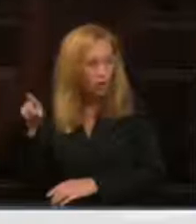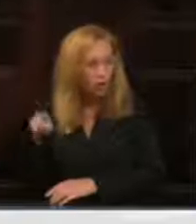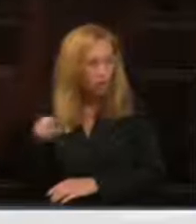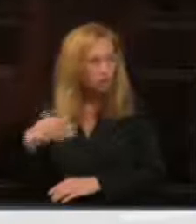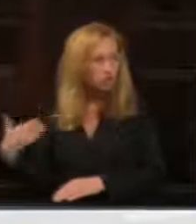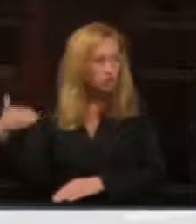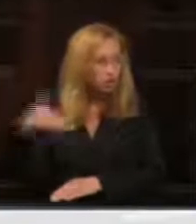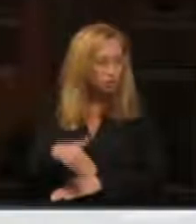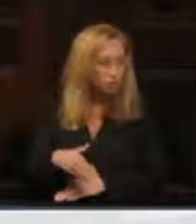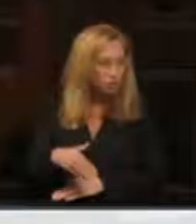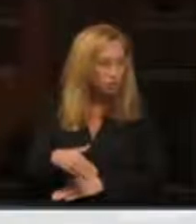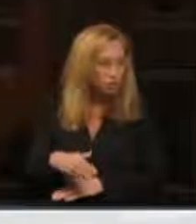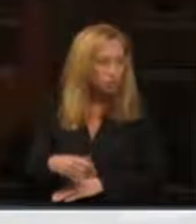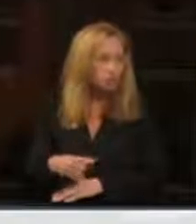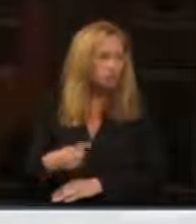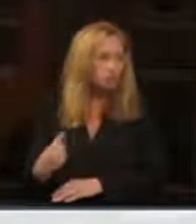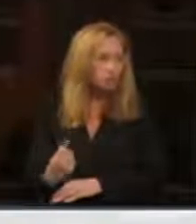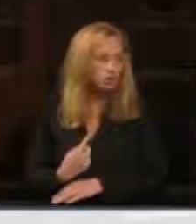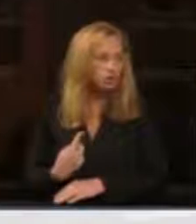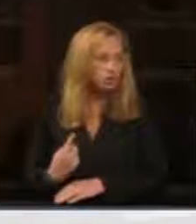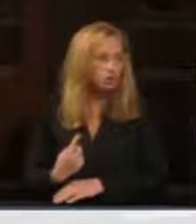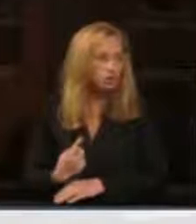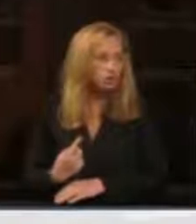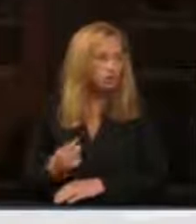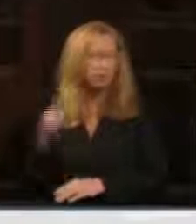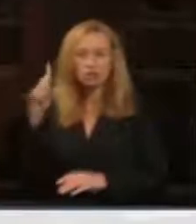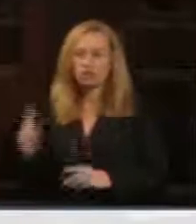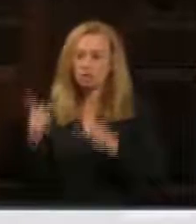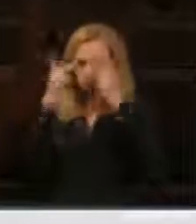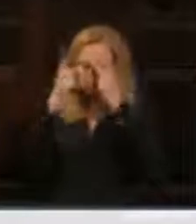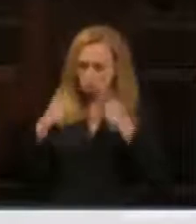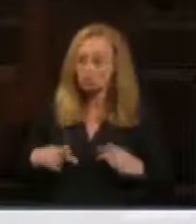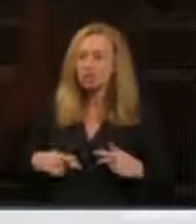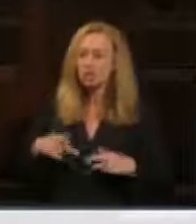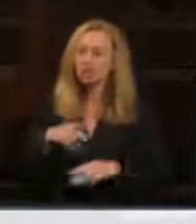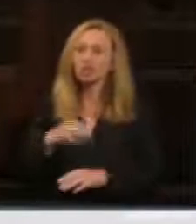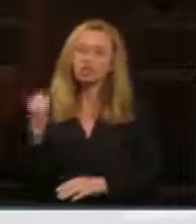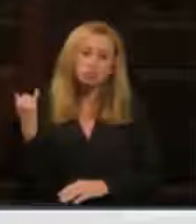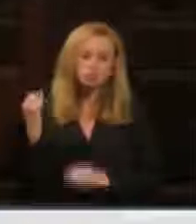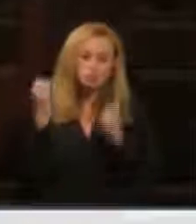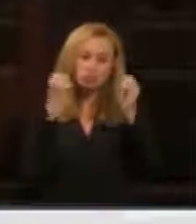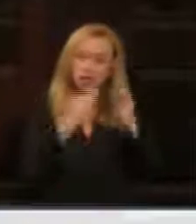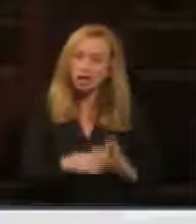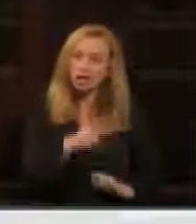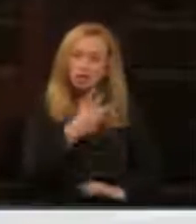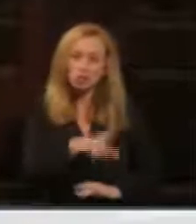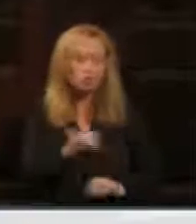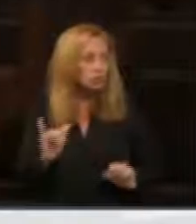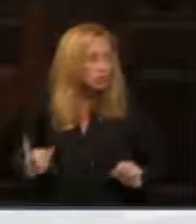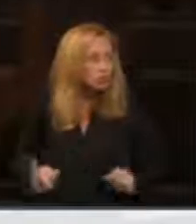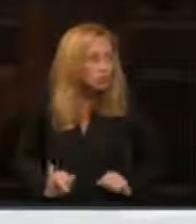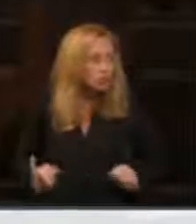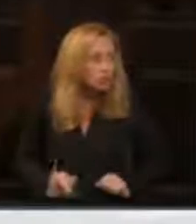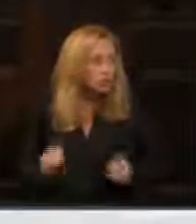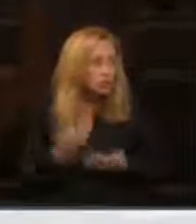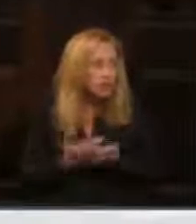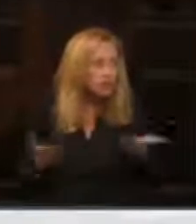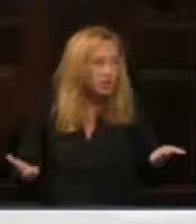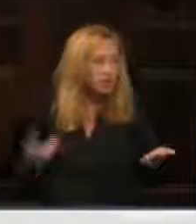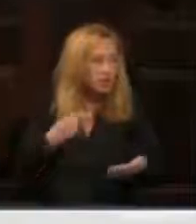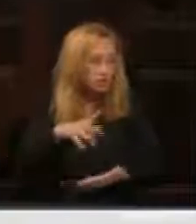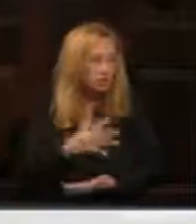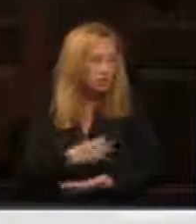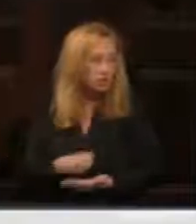da Comissão de Defesa dos Direitos Humanos para falar do tamanho da sua dor em perder o seu filho, mas também para se